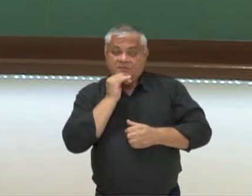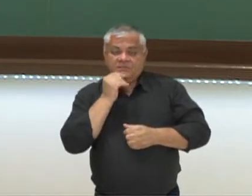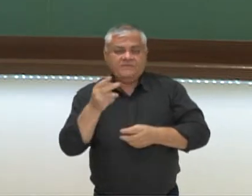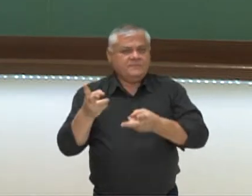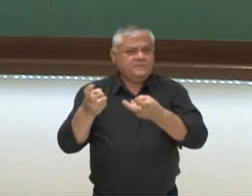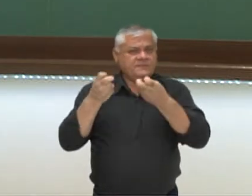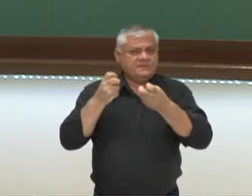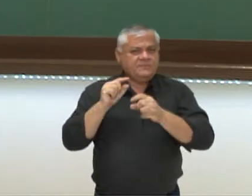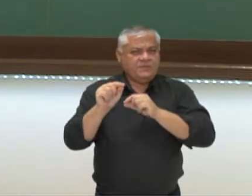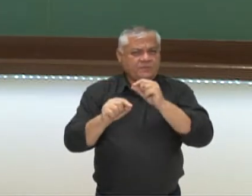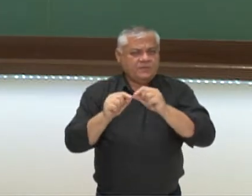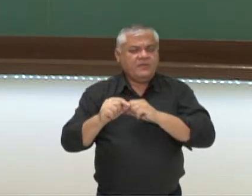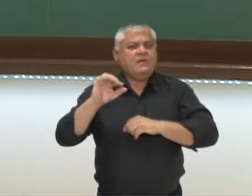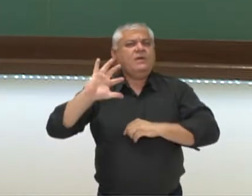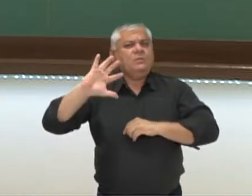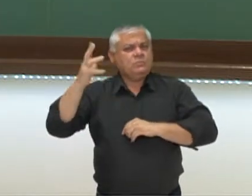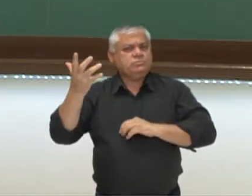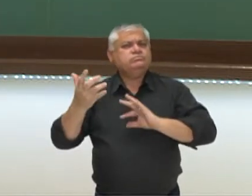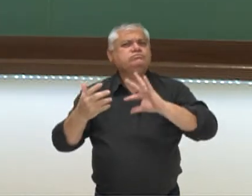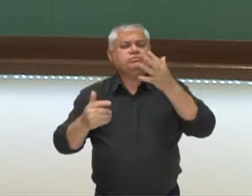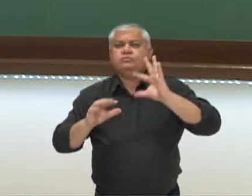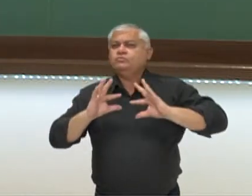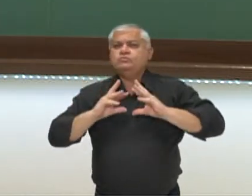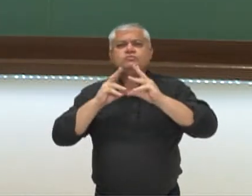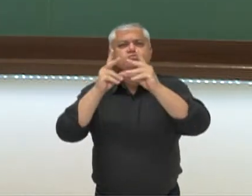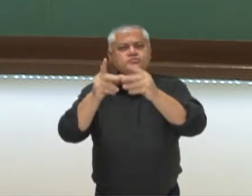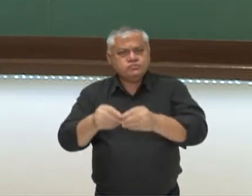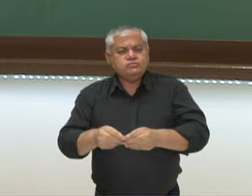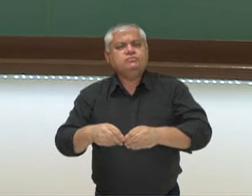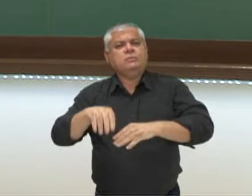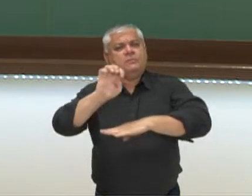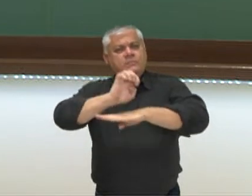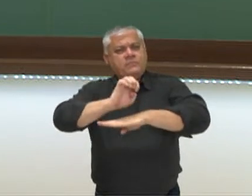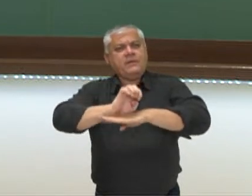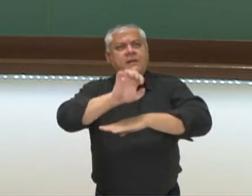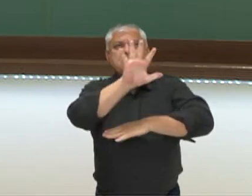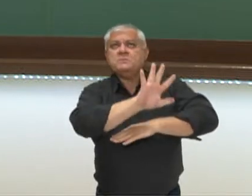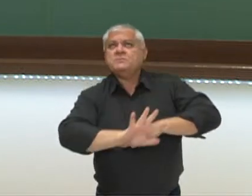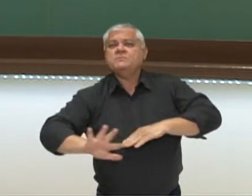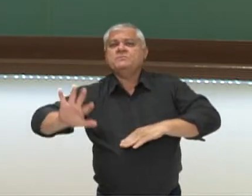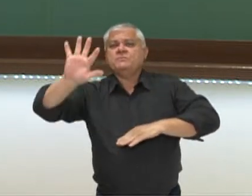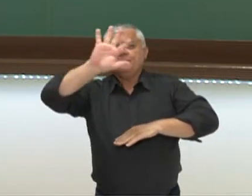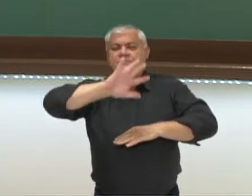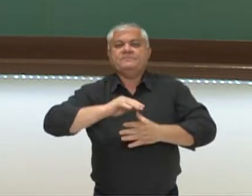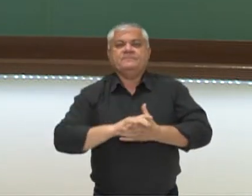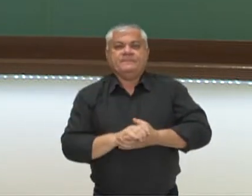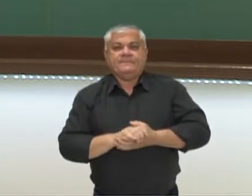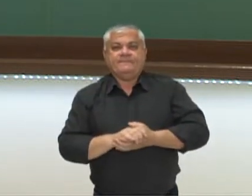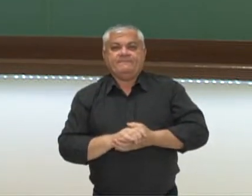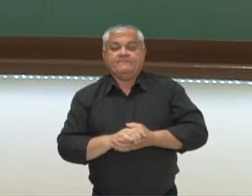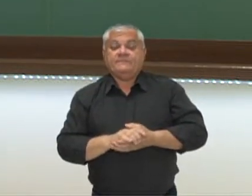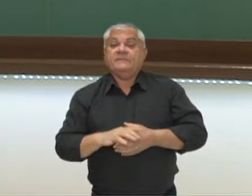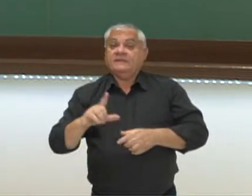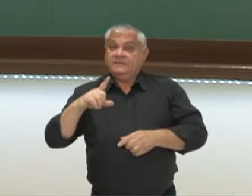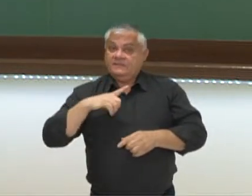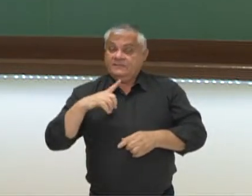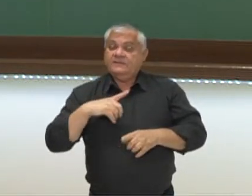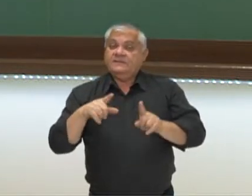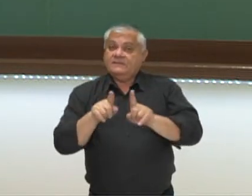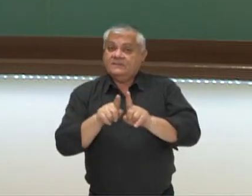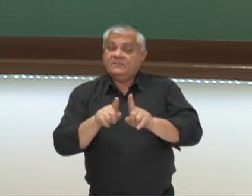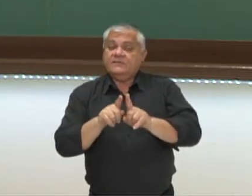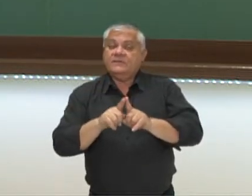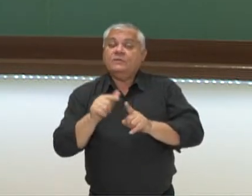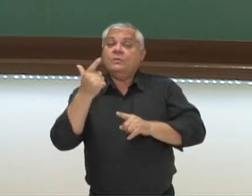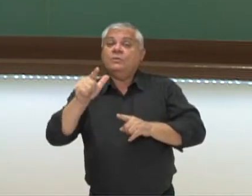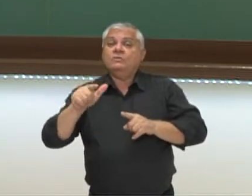perceber que isso está ocorrendo em todas as bacias hidrográficas do estado do Paraná. Também vale um outro detalhe para a bacia hidrográfica